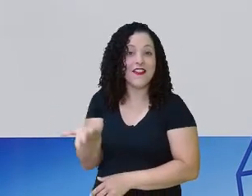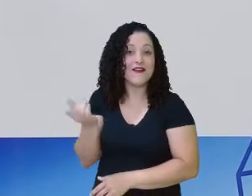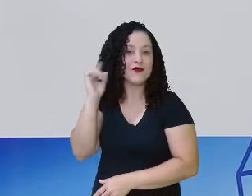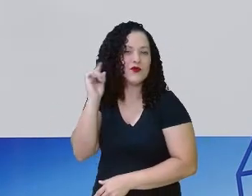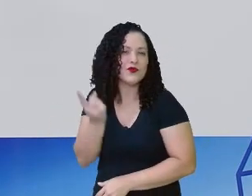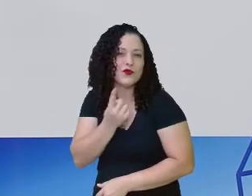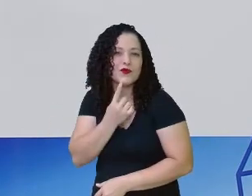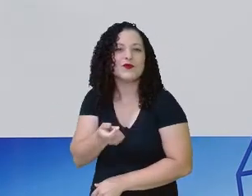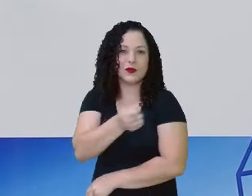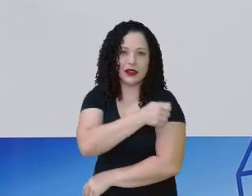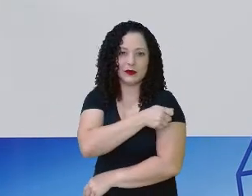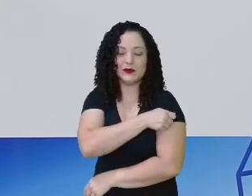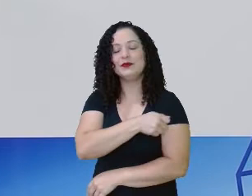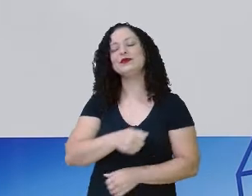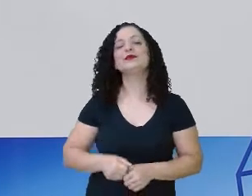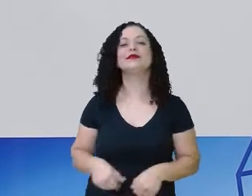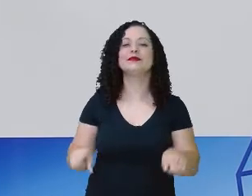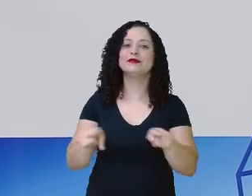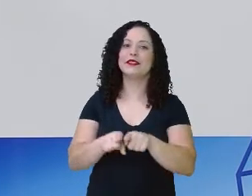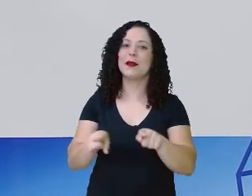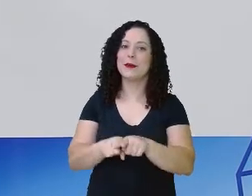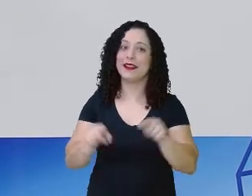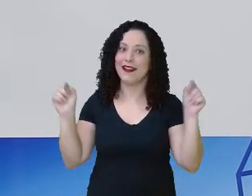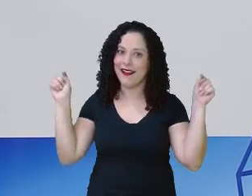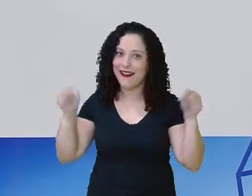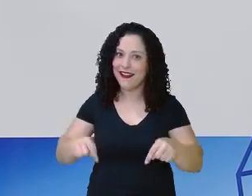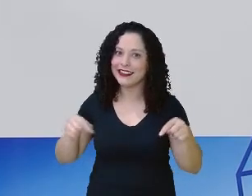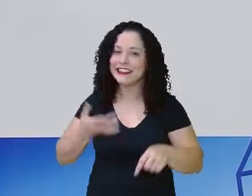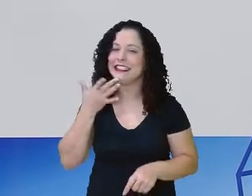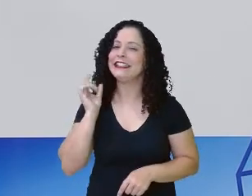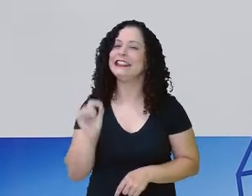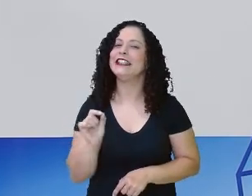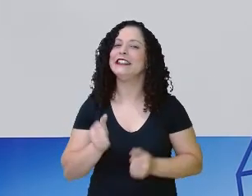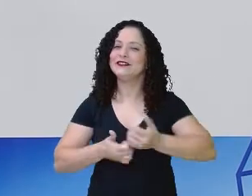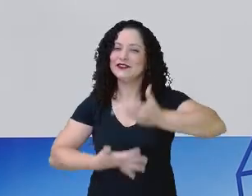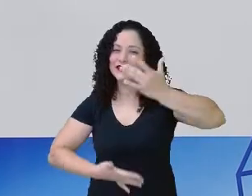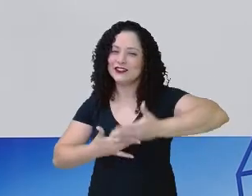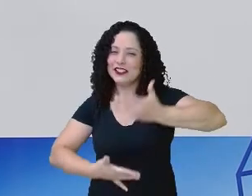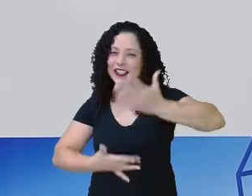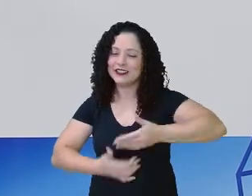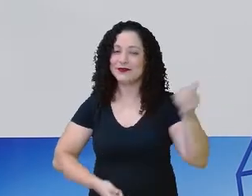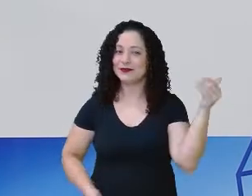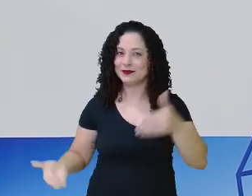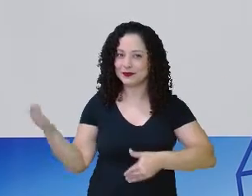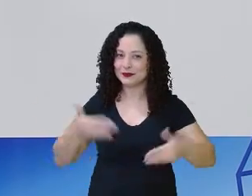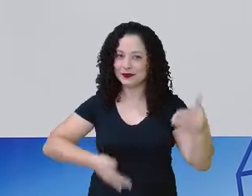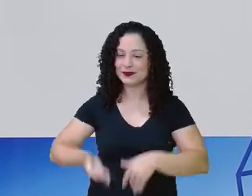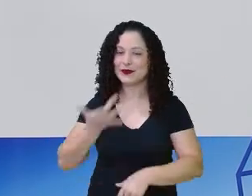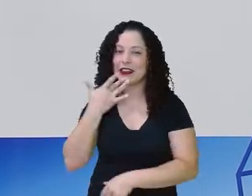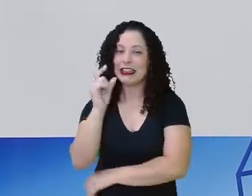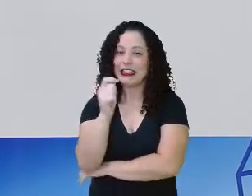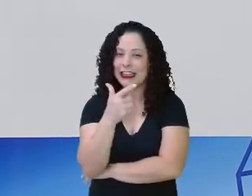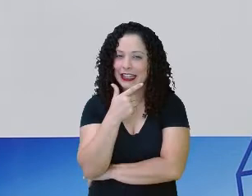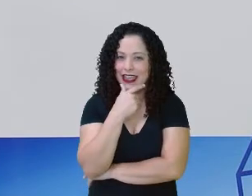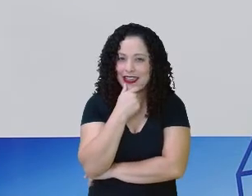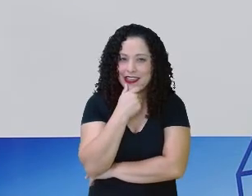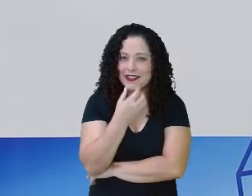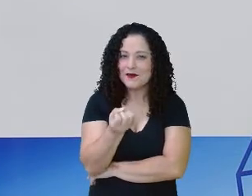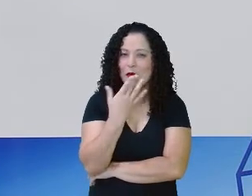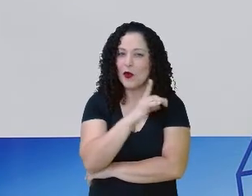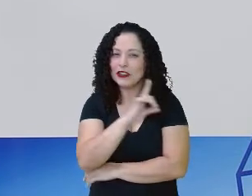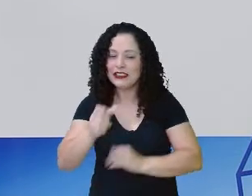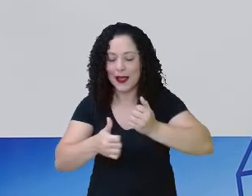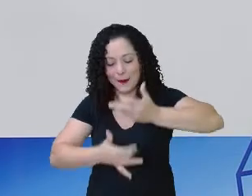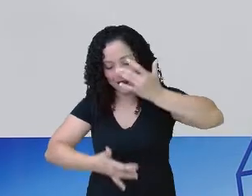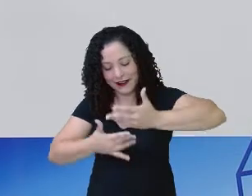para completar esse time de fera, quem está aqui comigo hoje na interação? Quem será que vai trazer o teu bom dia, a